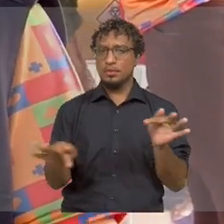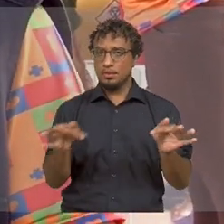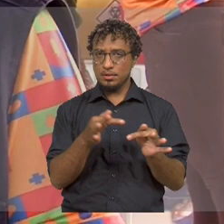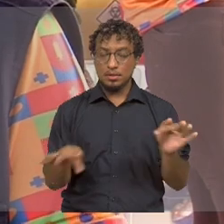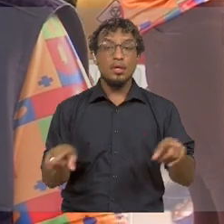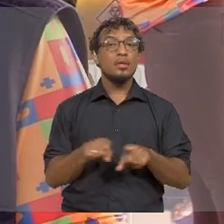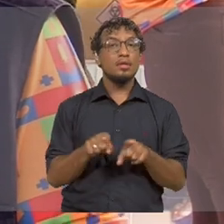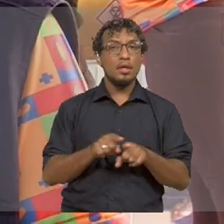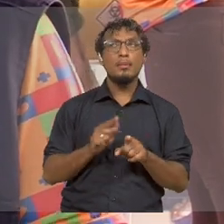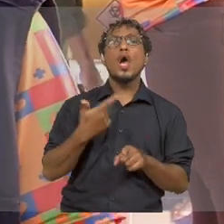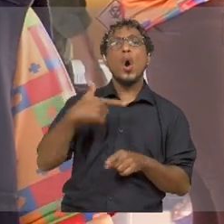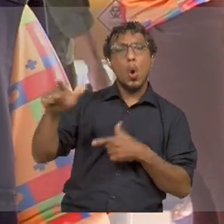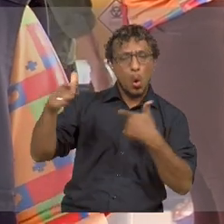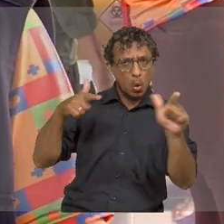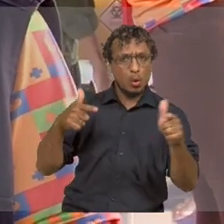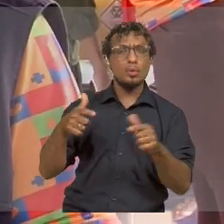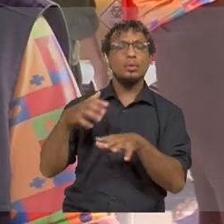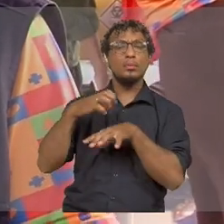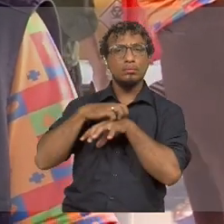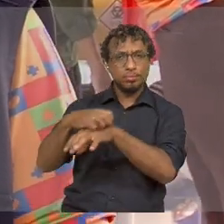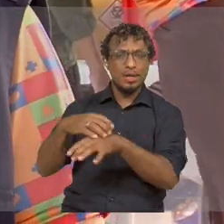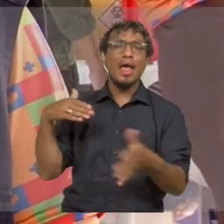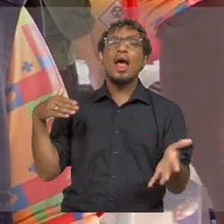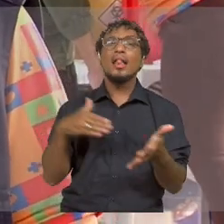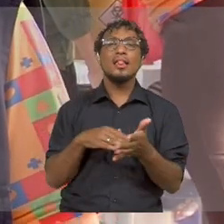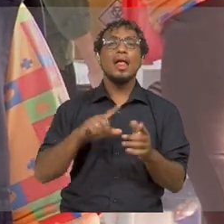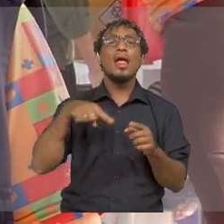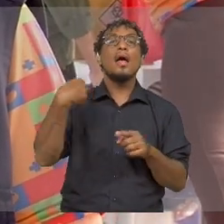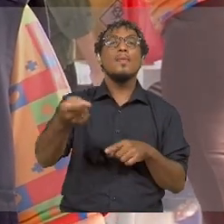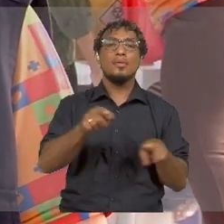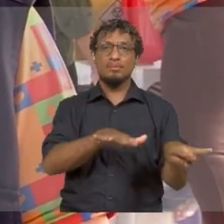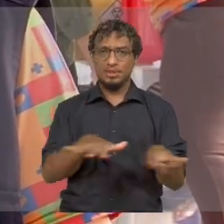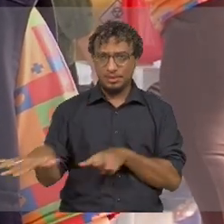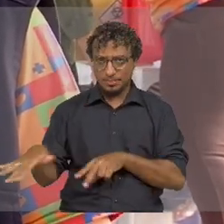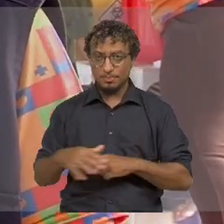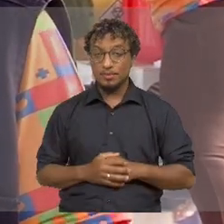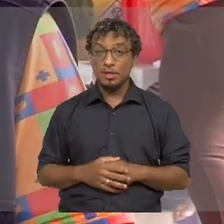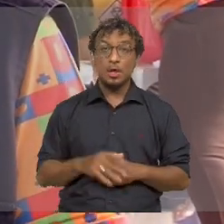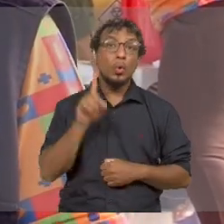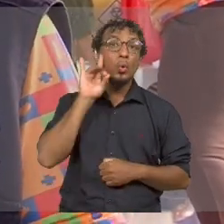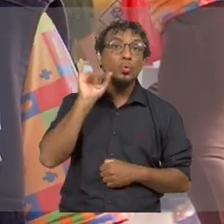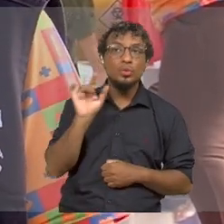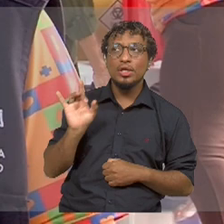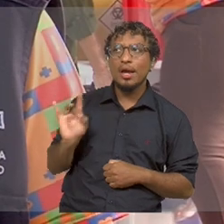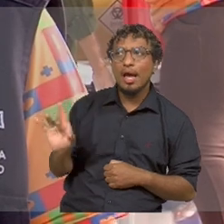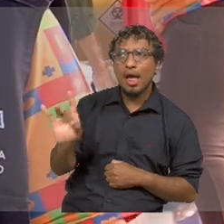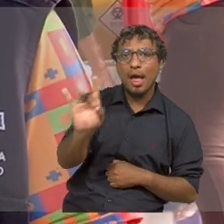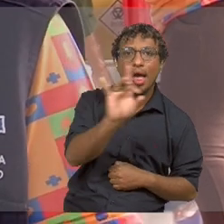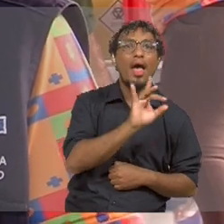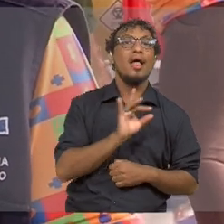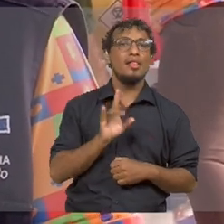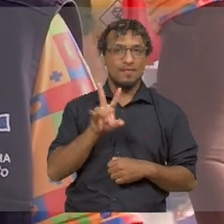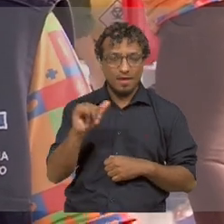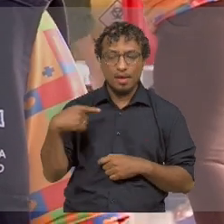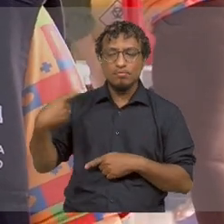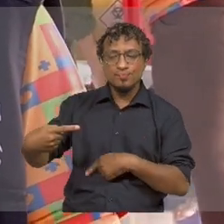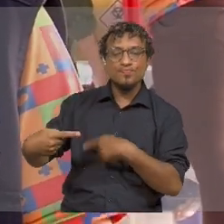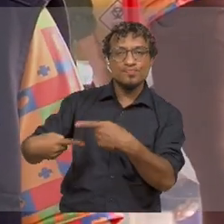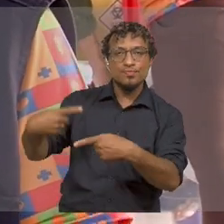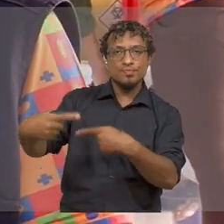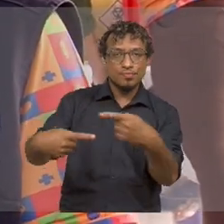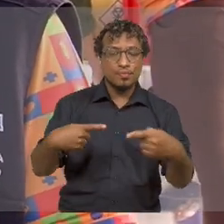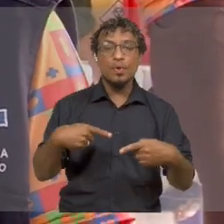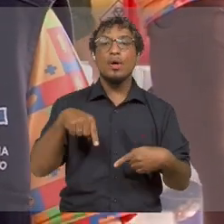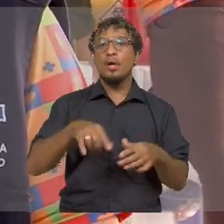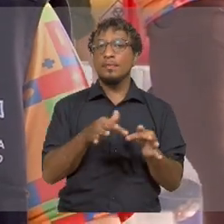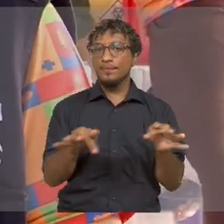Grande, estaremos nos outros terminais até a semana que vem. Então, teremos um dia em cada terminal, então a população pode estar aproveitando esse momento. O